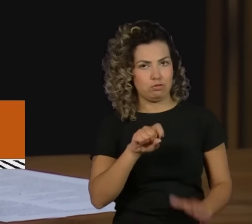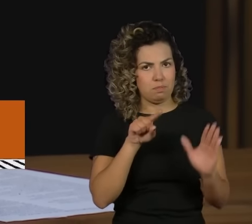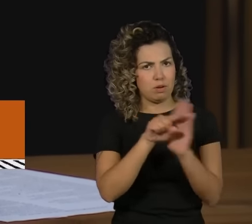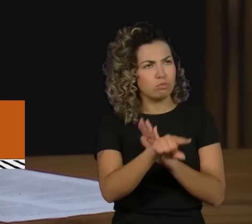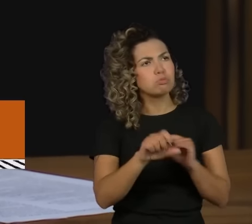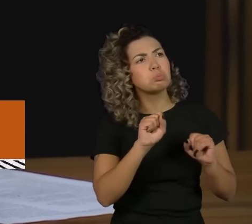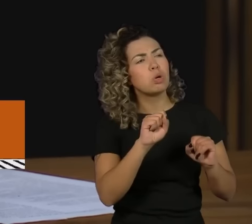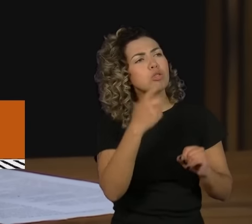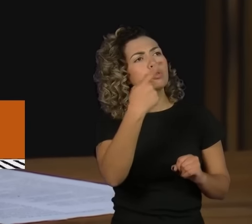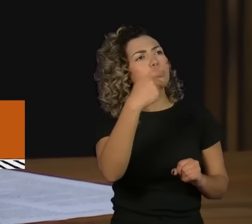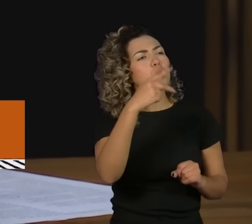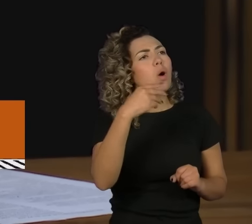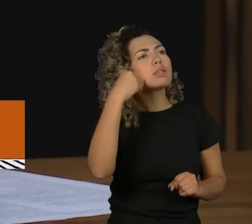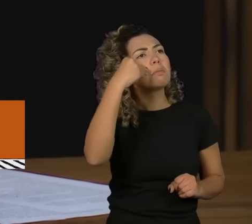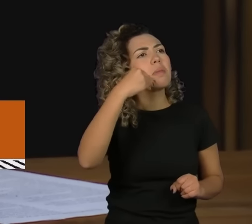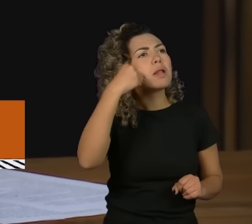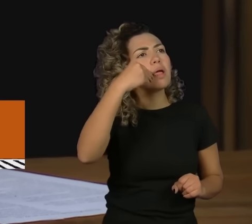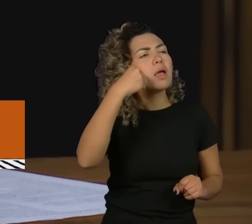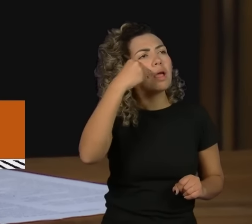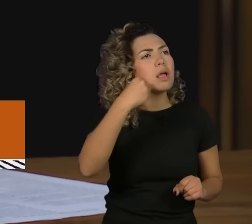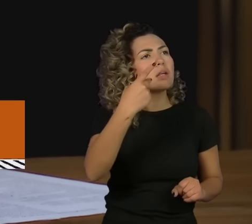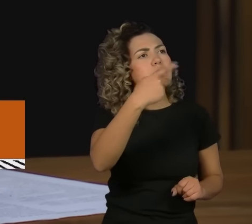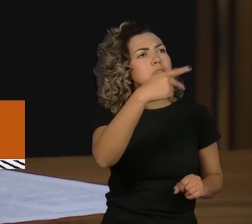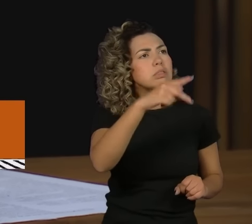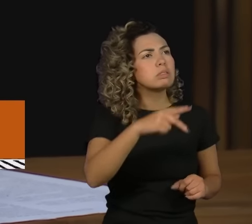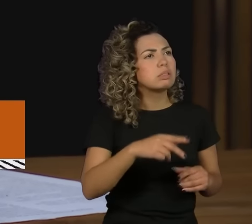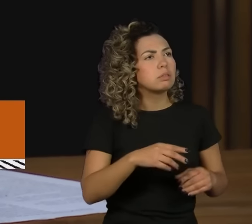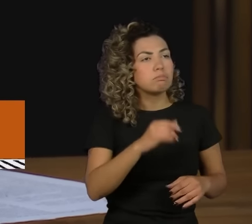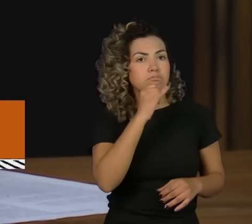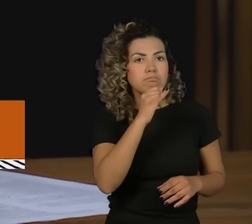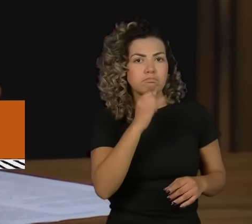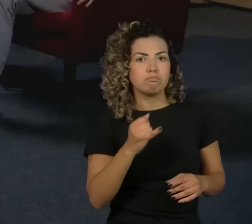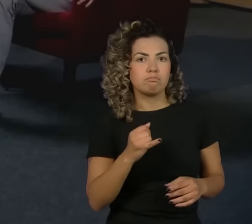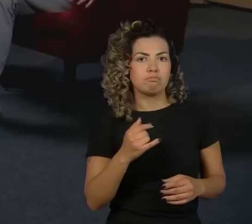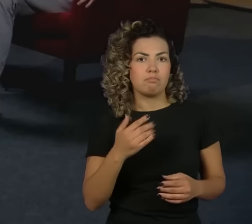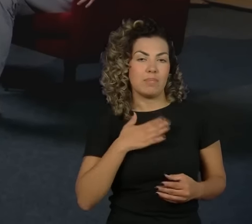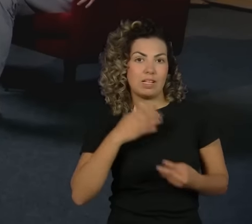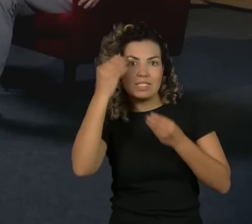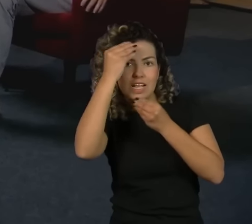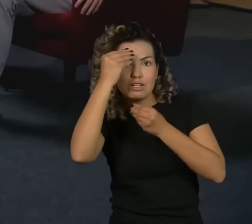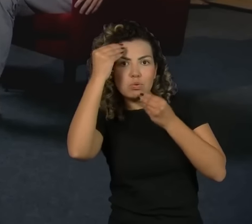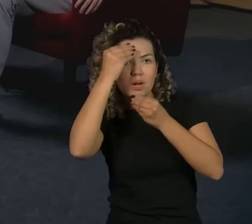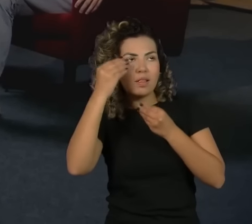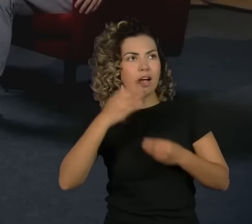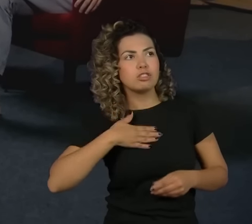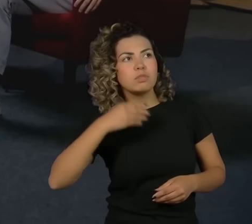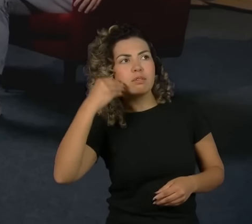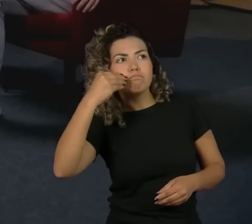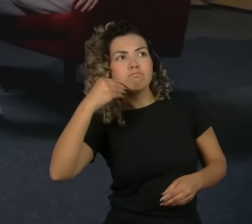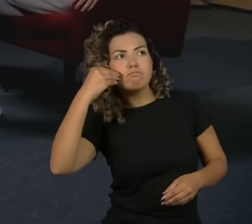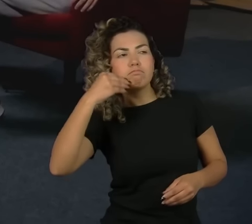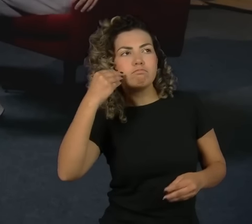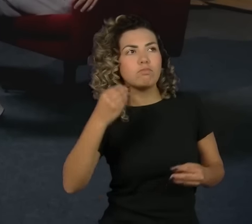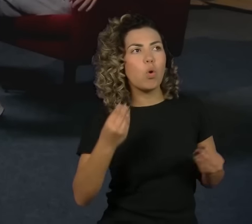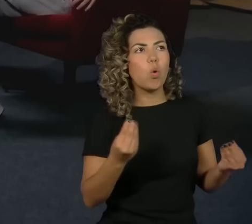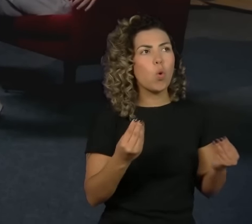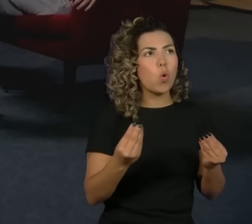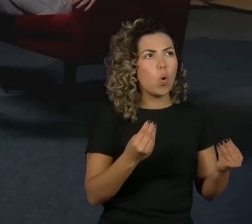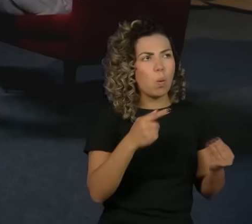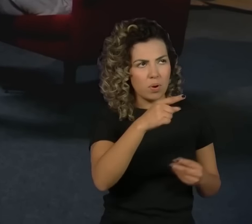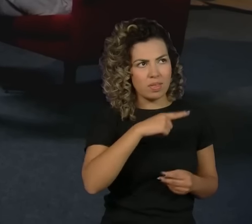sua vivência alternativa, ele diz, na sexualidade? Na sexualidade? Você tem